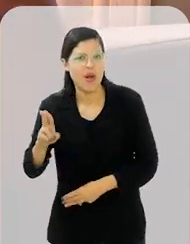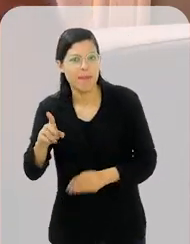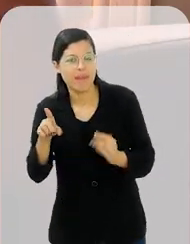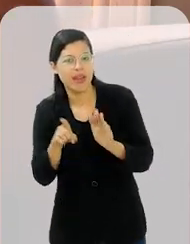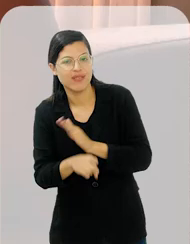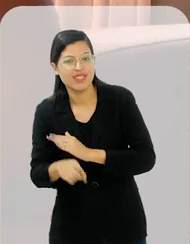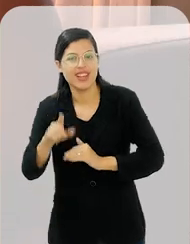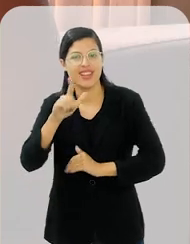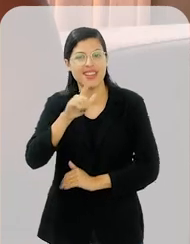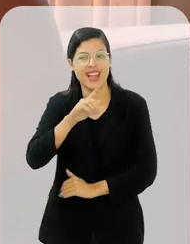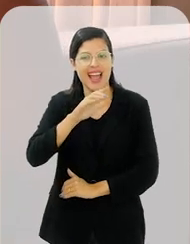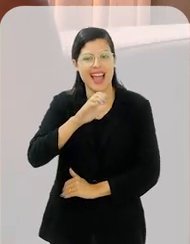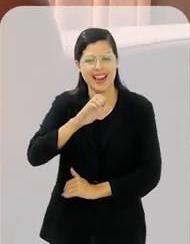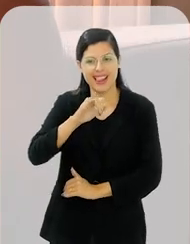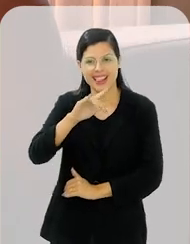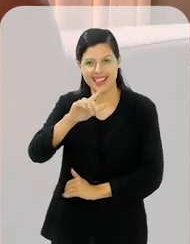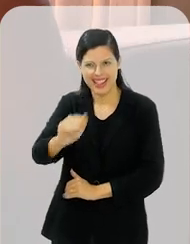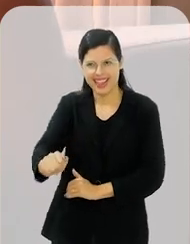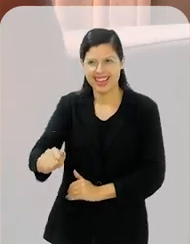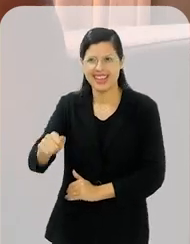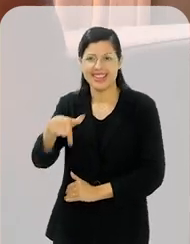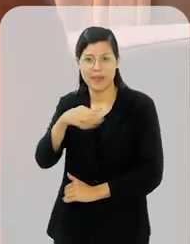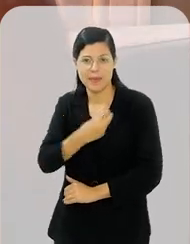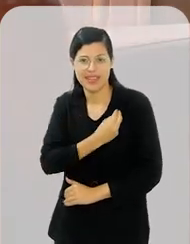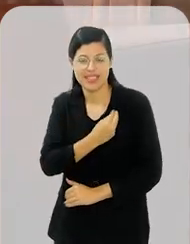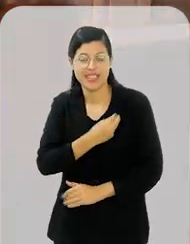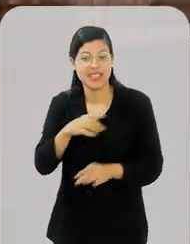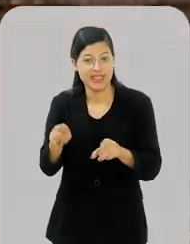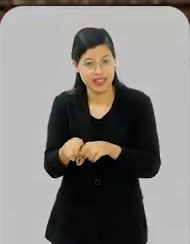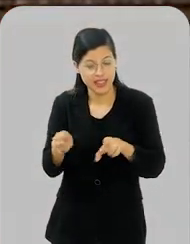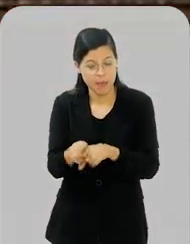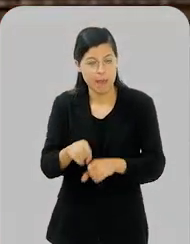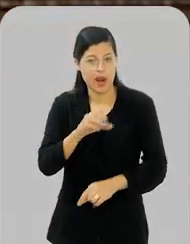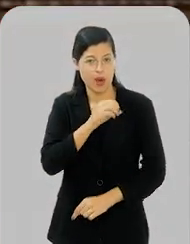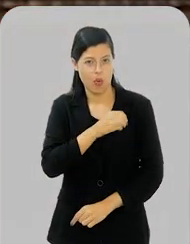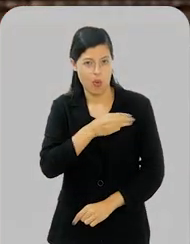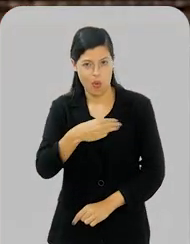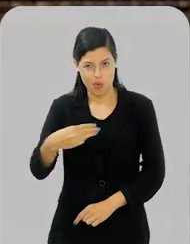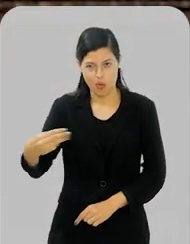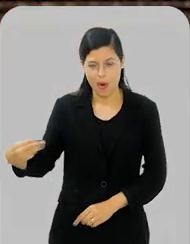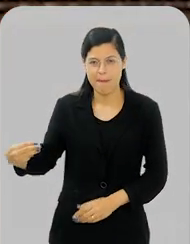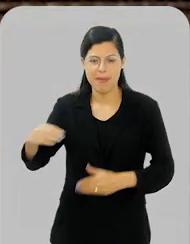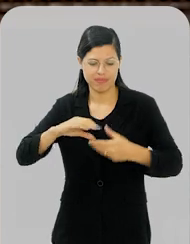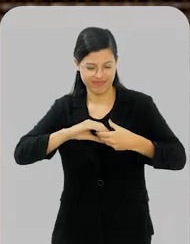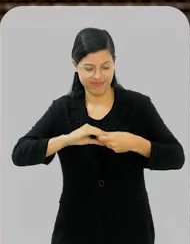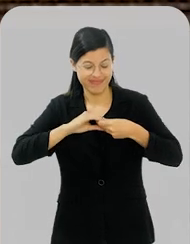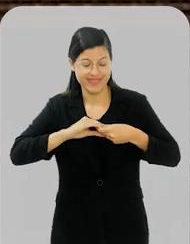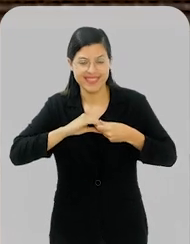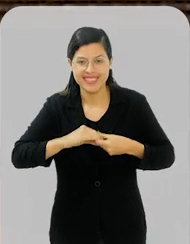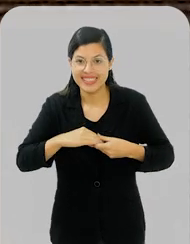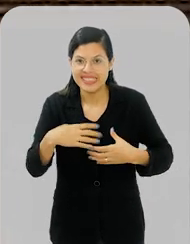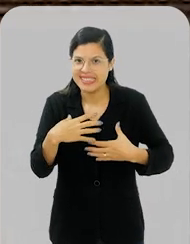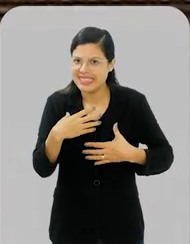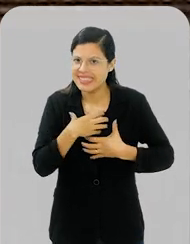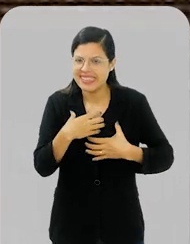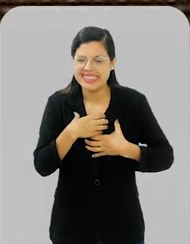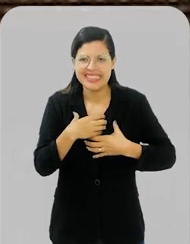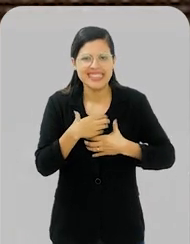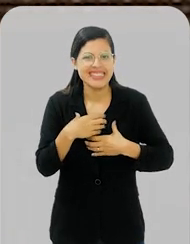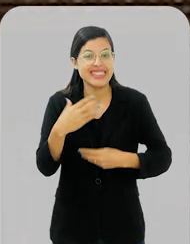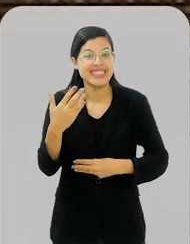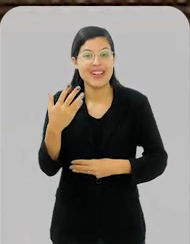Se eu estou aqui, a Leila está aí, que dê meu beijo. O Obama me cumprimentou, apertou minha mão, eu fiquei toda